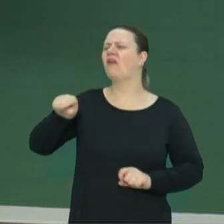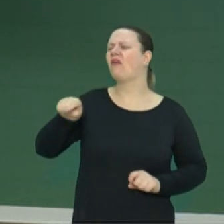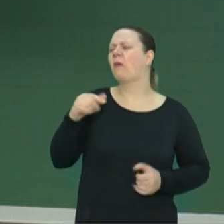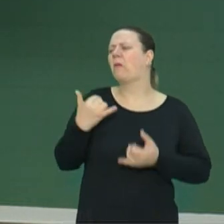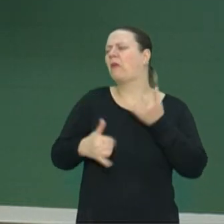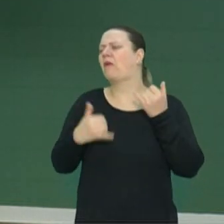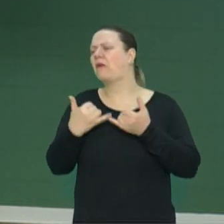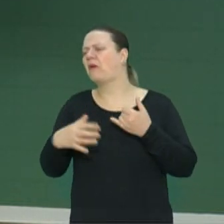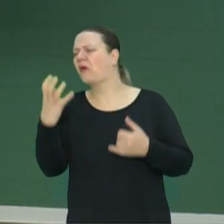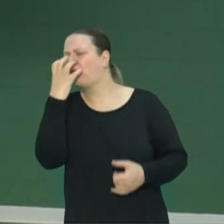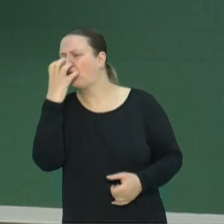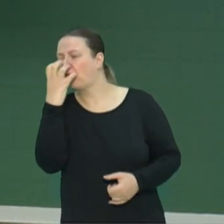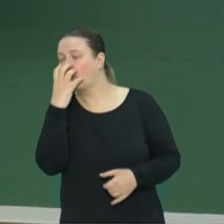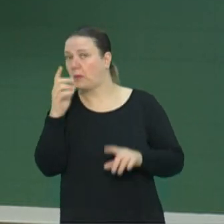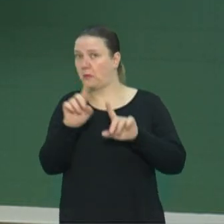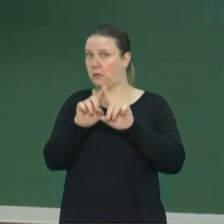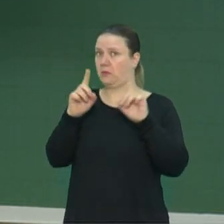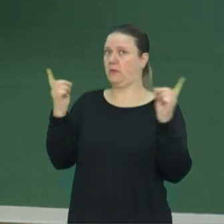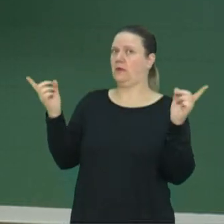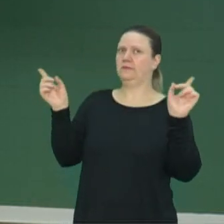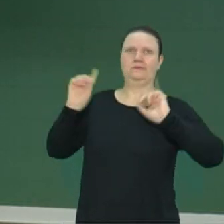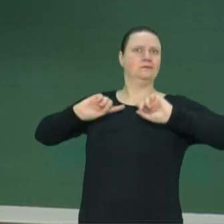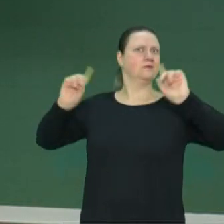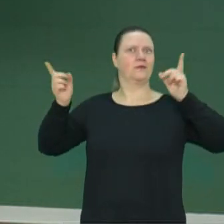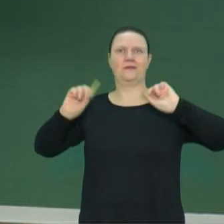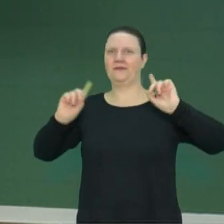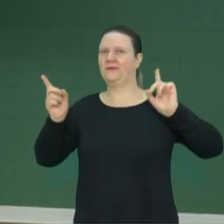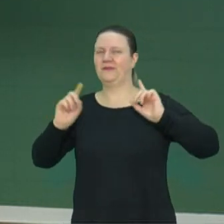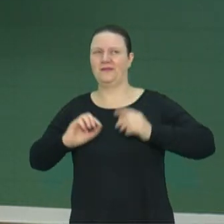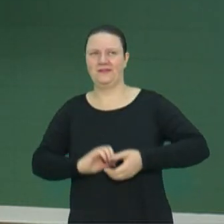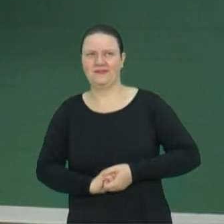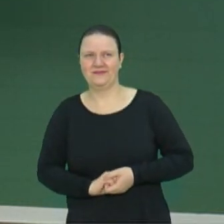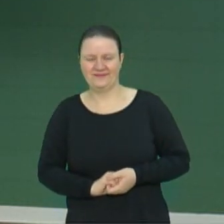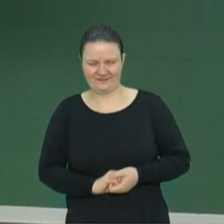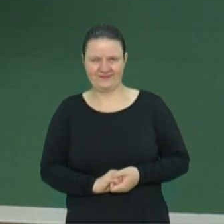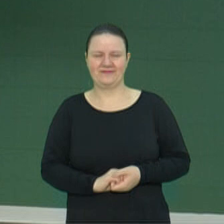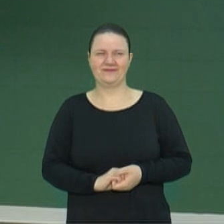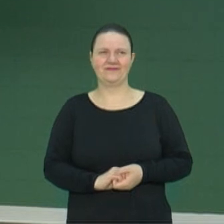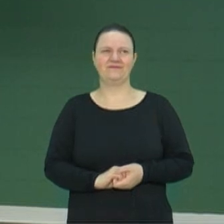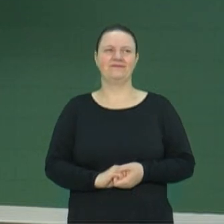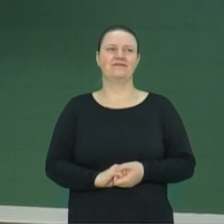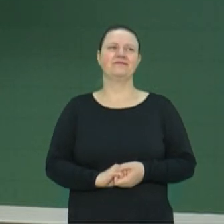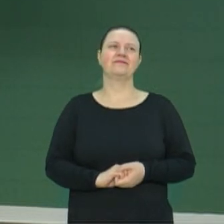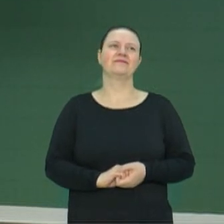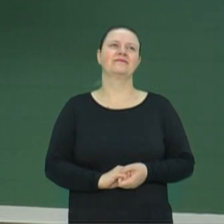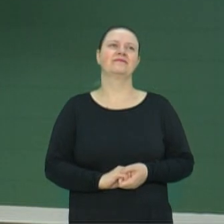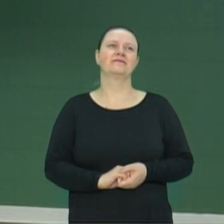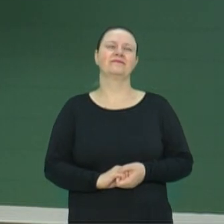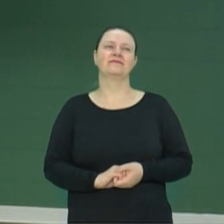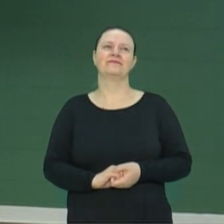Parece um cachorro, mas não é. Certo?